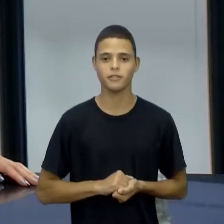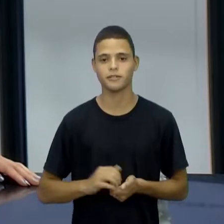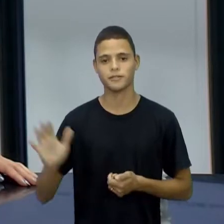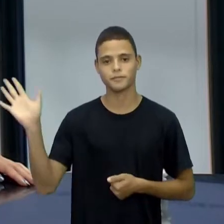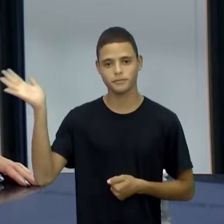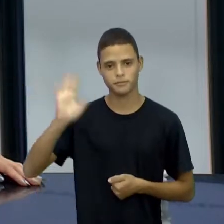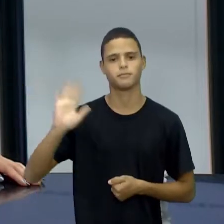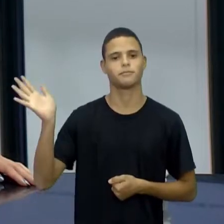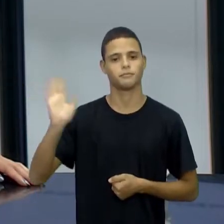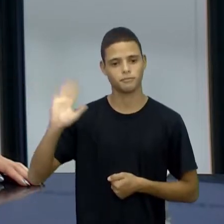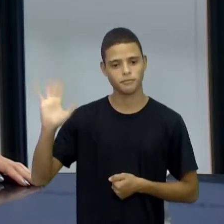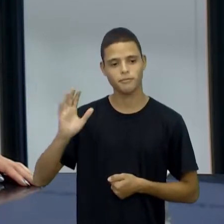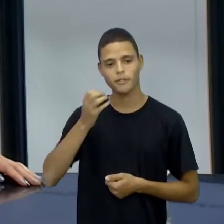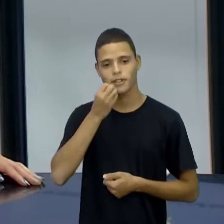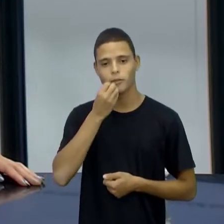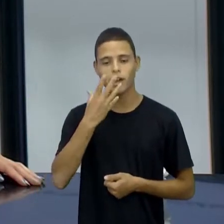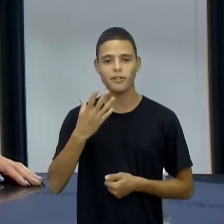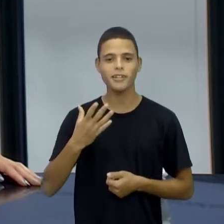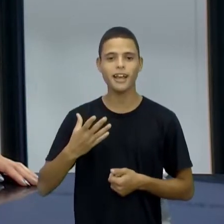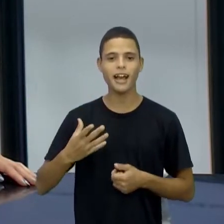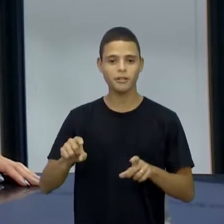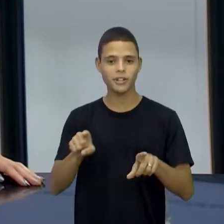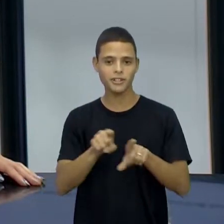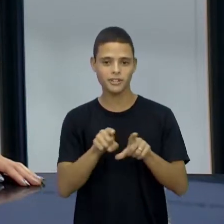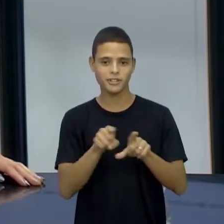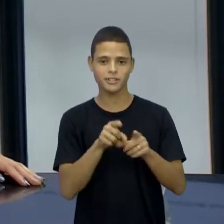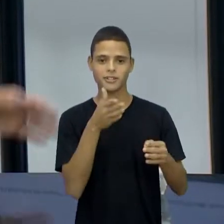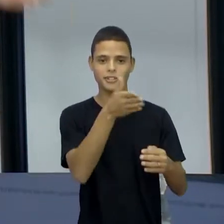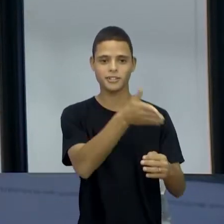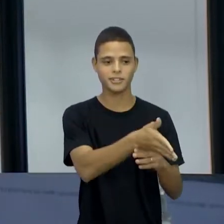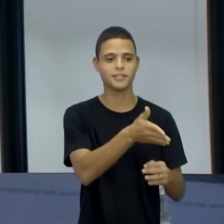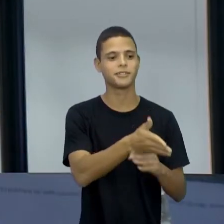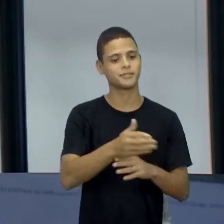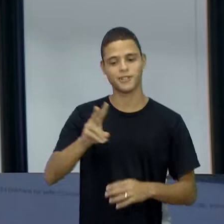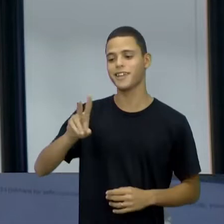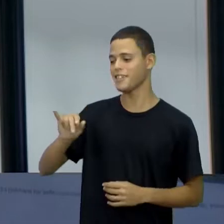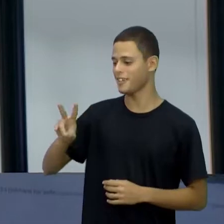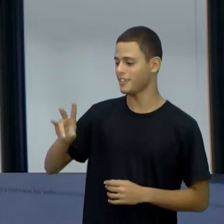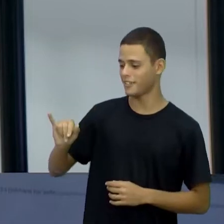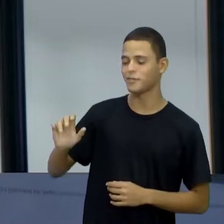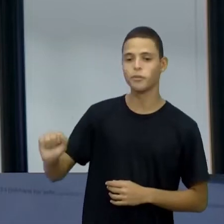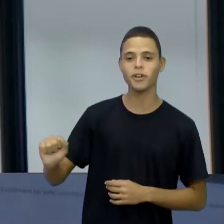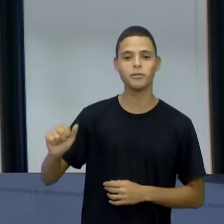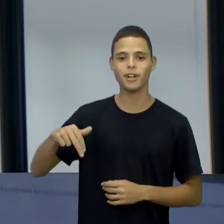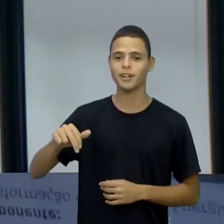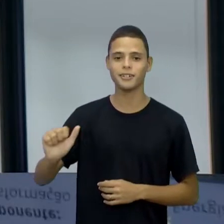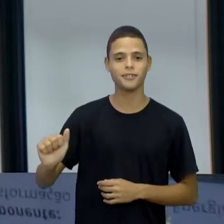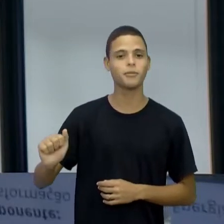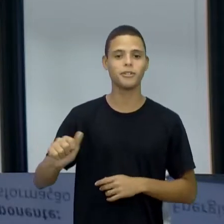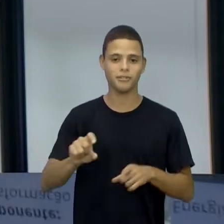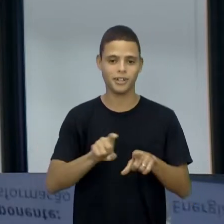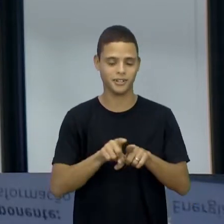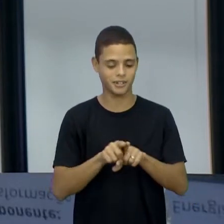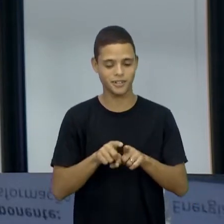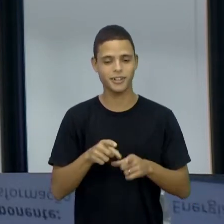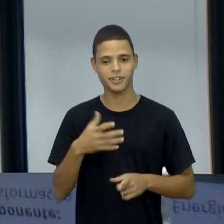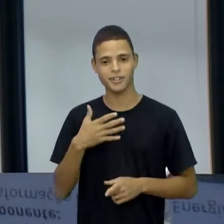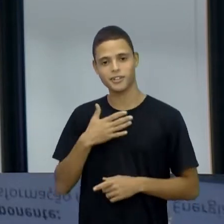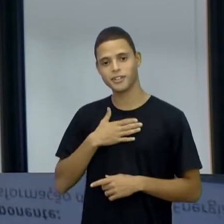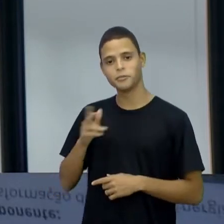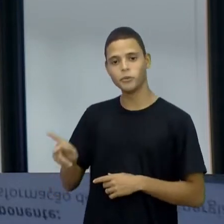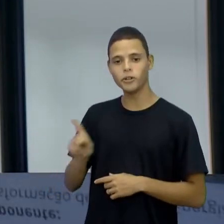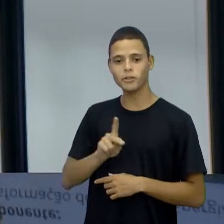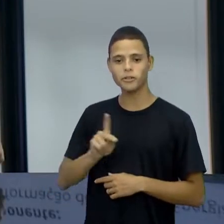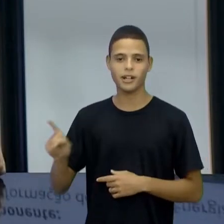Oi, gente, que bom que vocês chegaram aqui para nossa aula. Eu sou Viviane, ouça o sinal da nossa entrada, é isso mesmo. Eu sou Viviane, a professora de